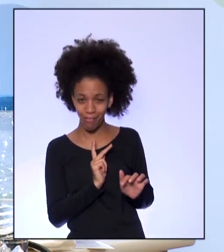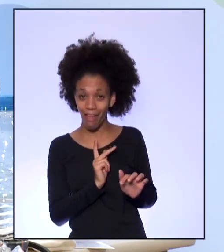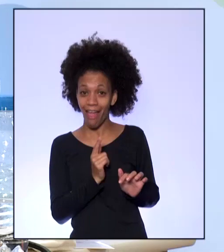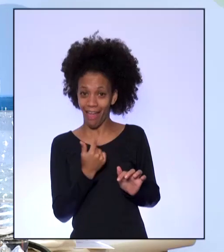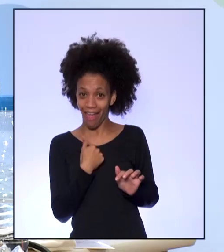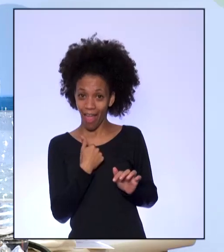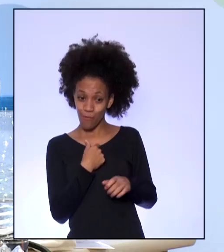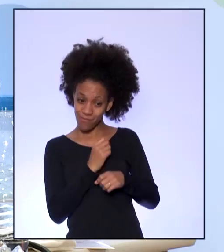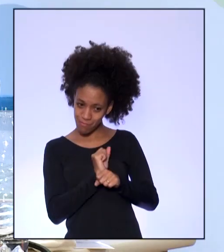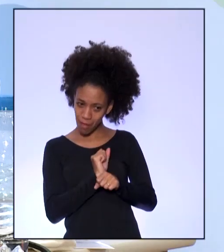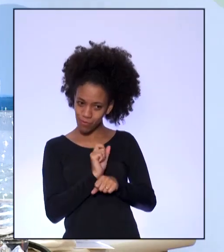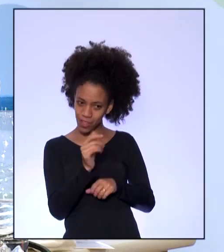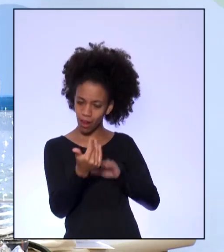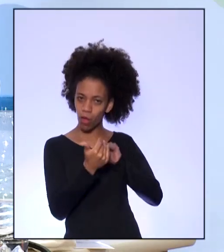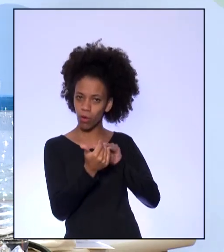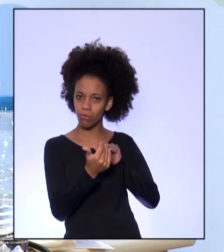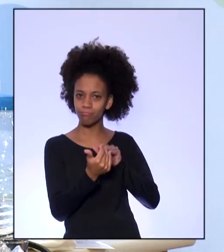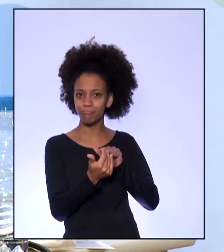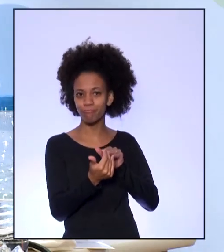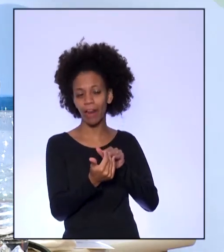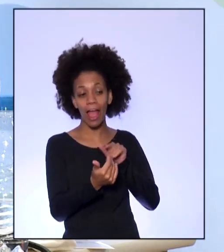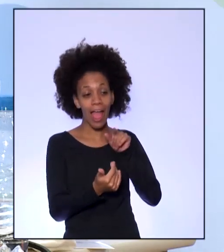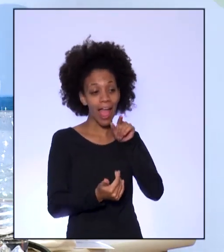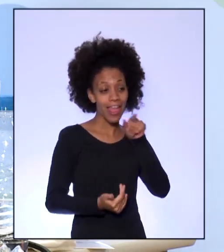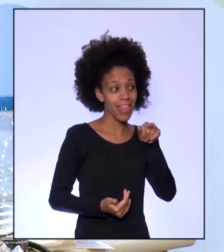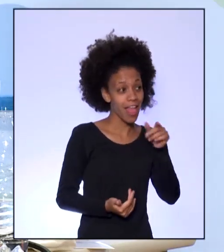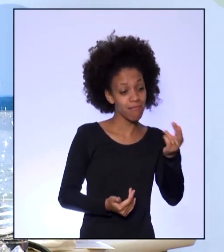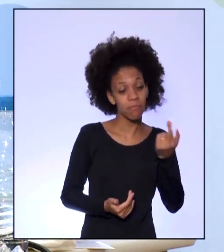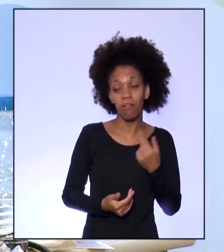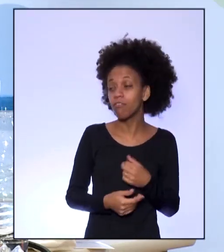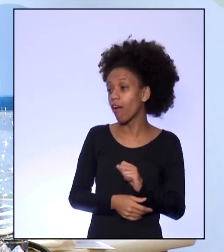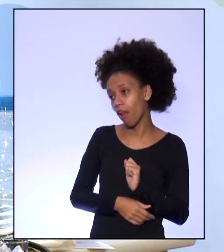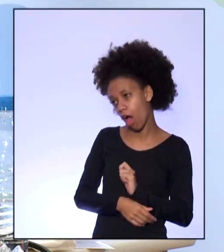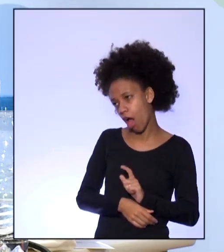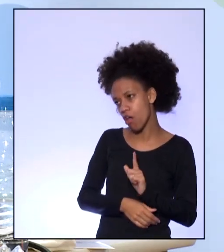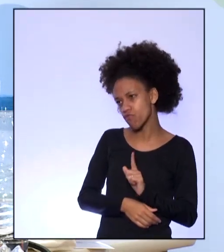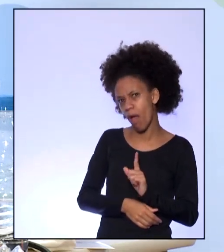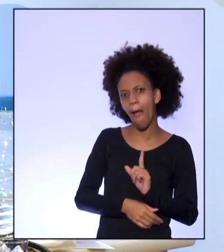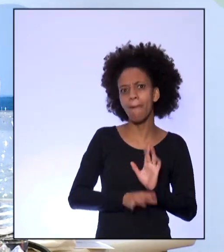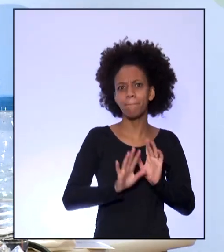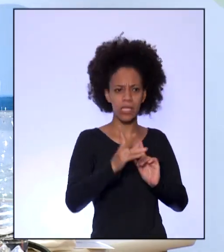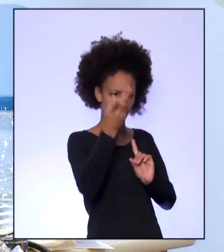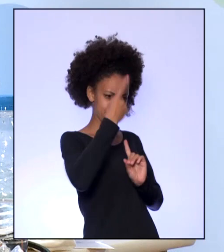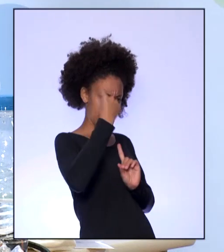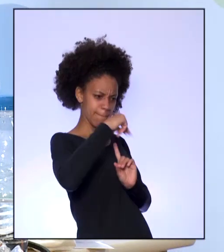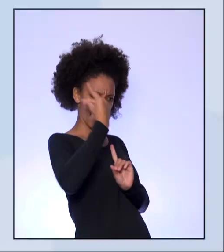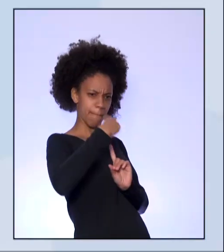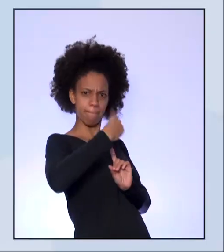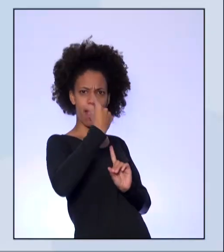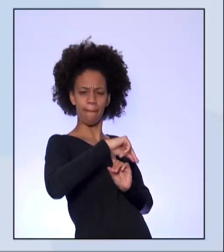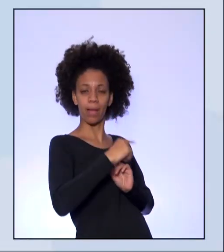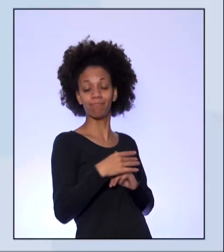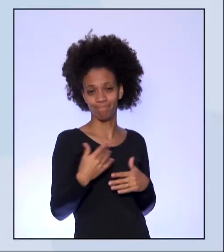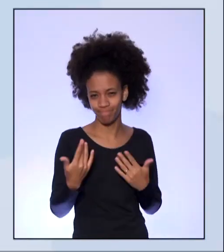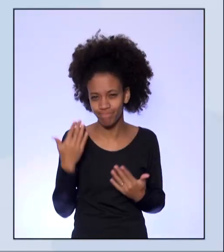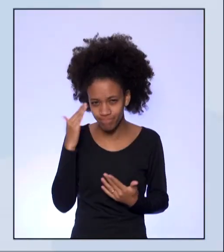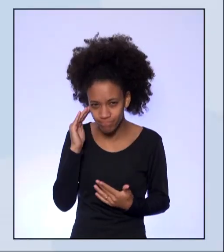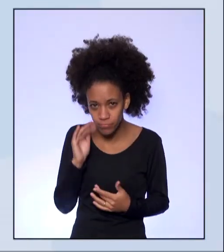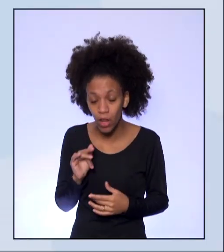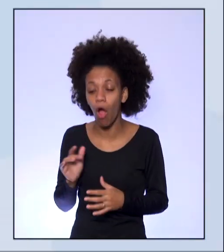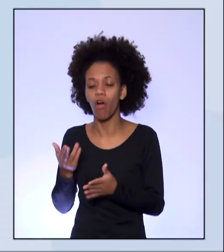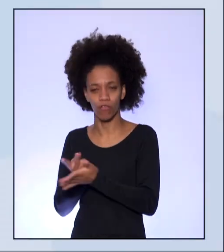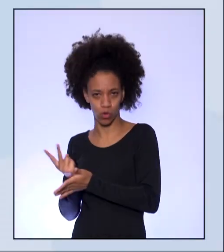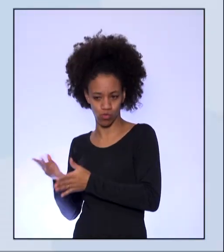concorde comigo e ela diz, claro, só que ela me bate. Gente, a gente vai continuar aqui, ó, na interação do